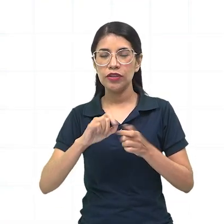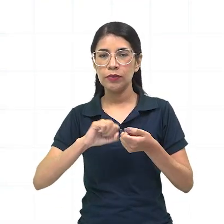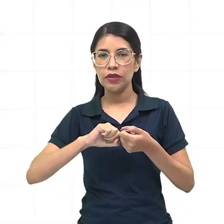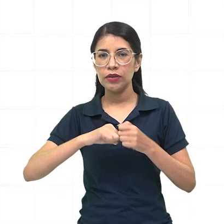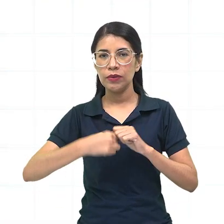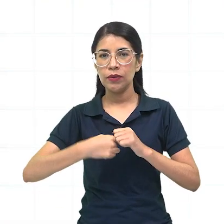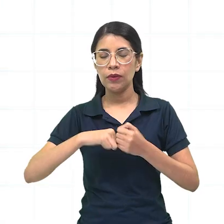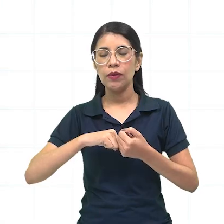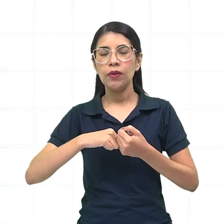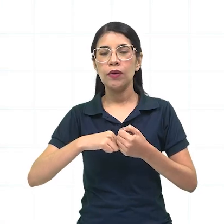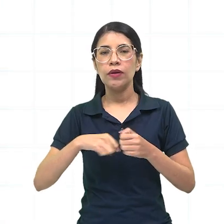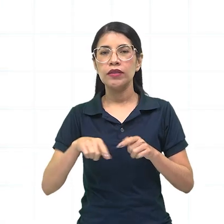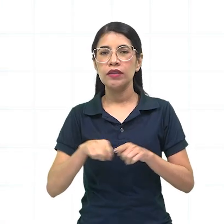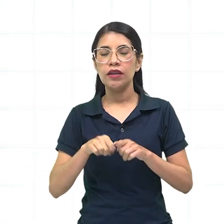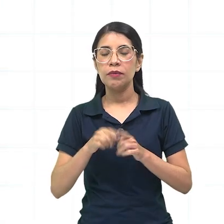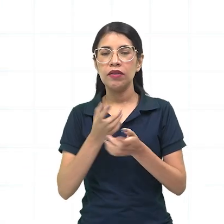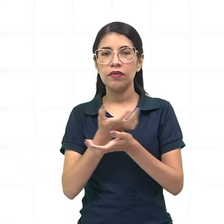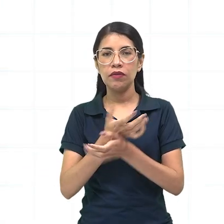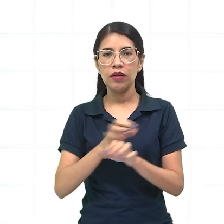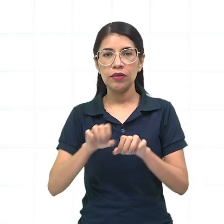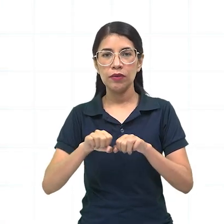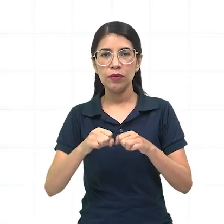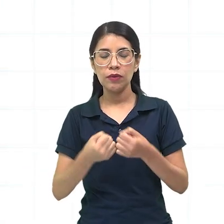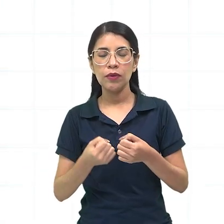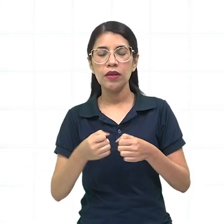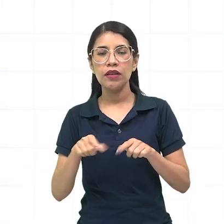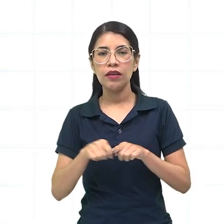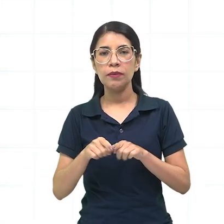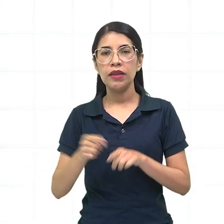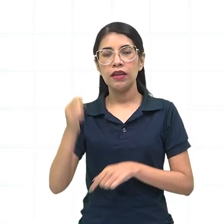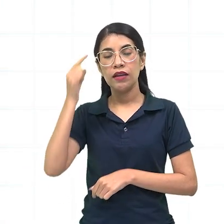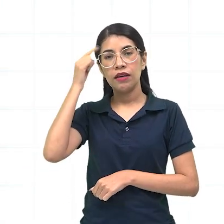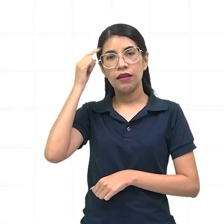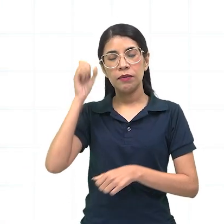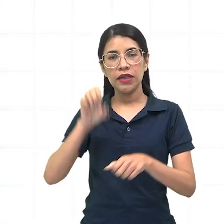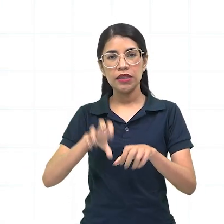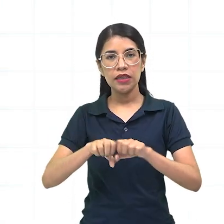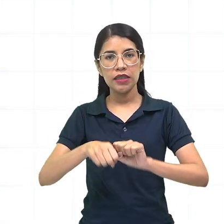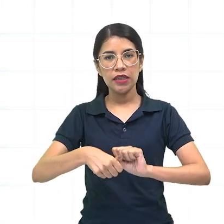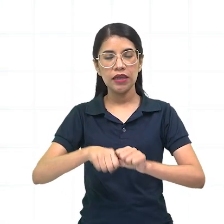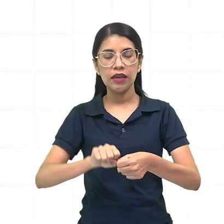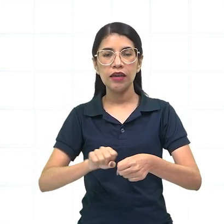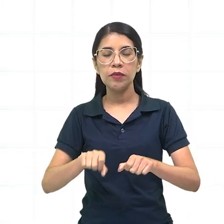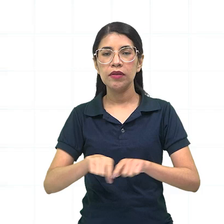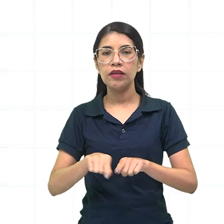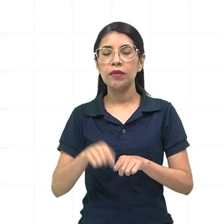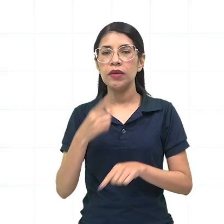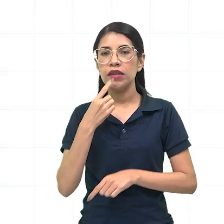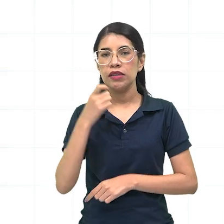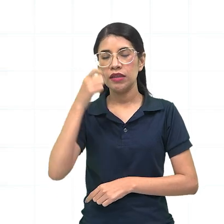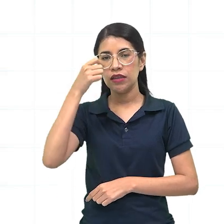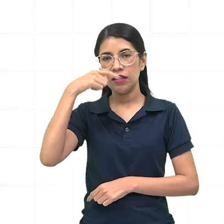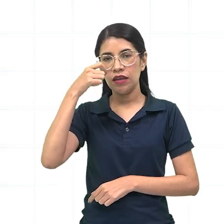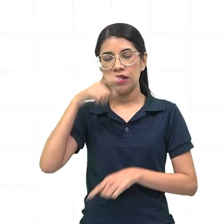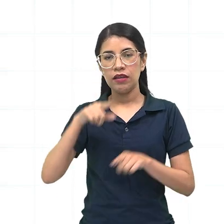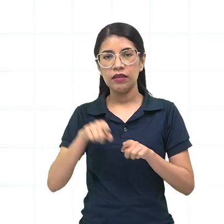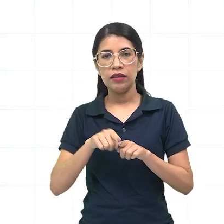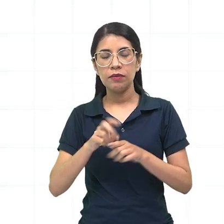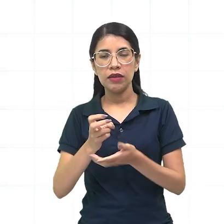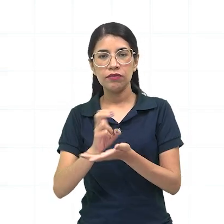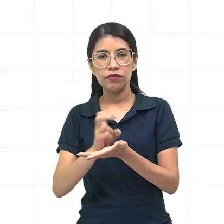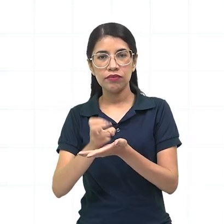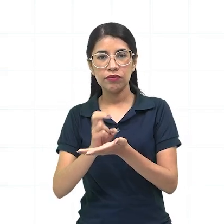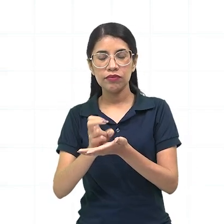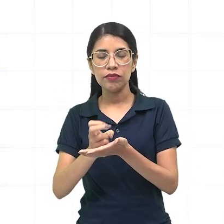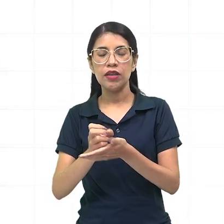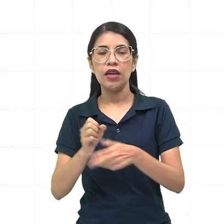luxações, fraturas, lesões na cabeça, convulsões, cãibras, sangramento nasal, epilepsia, traumatismo na boca